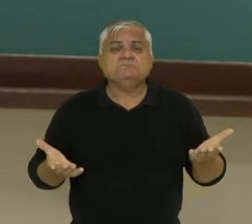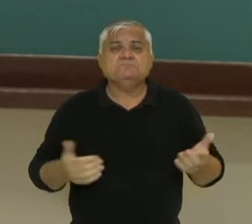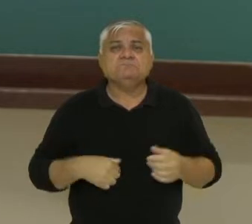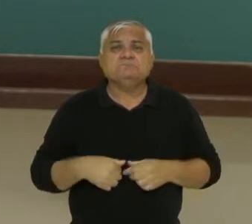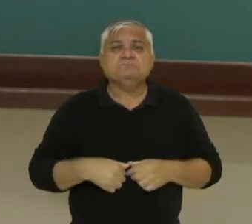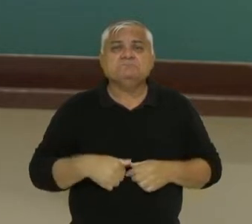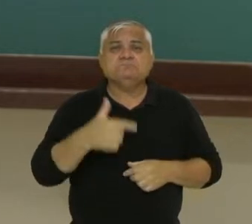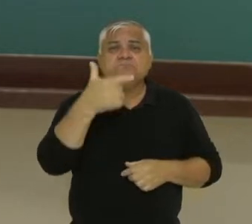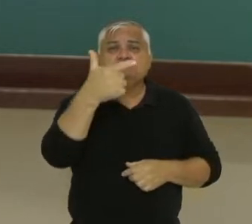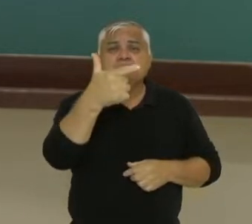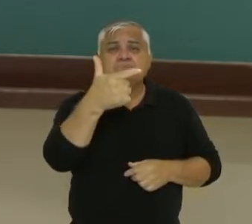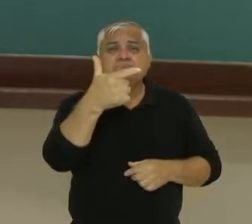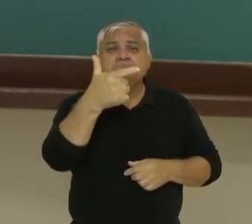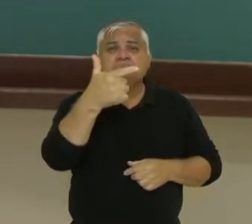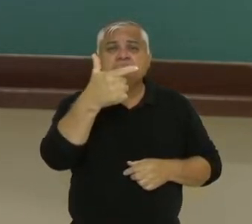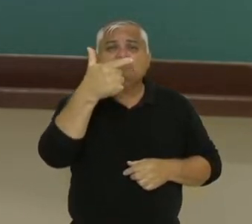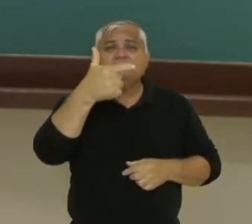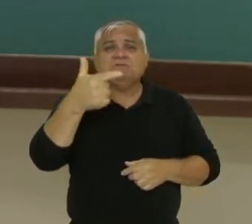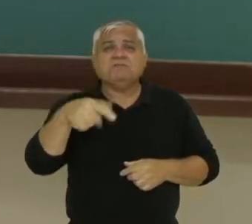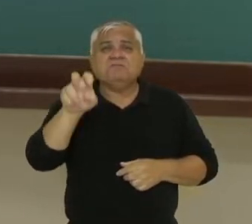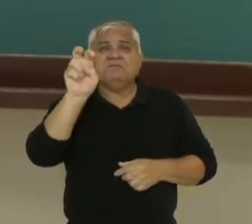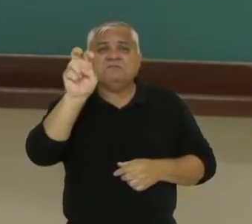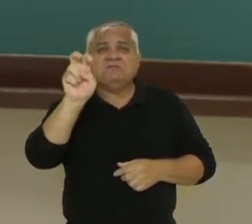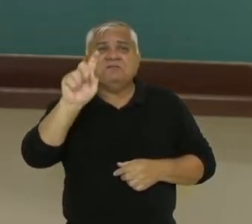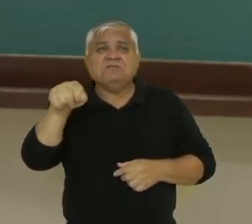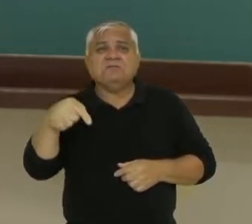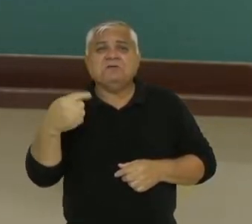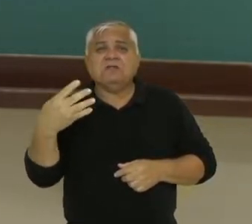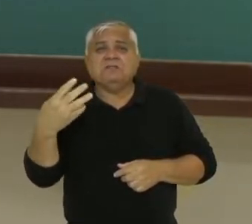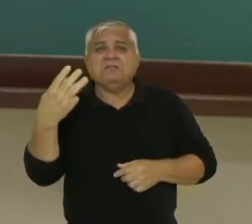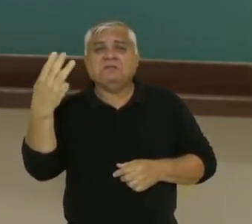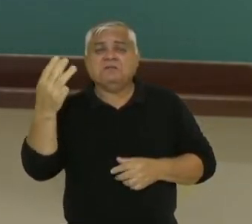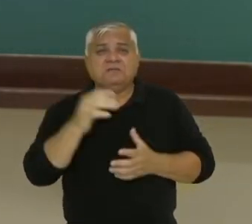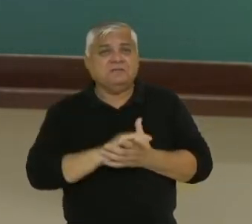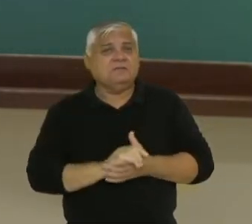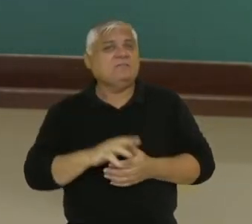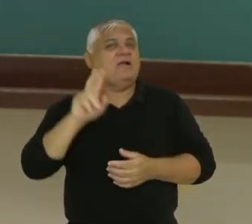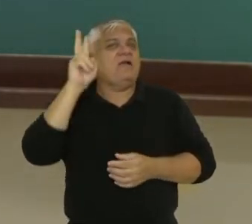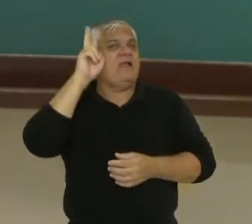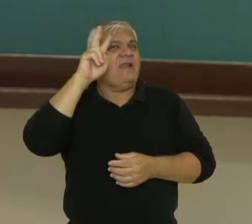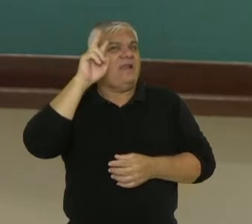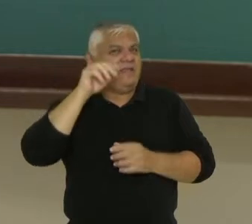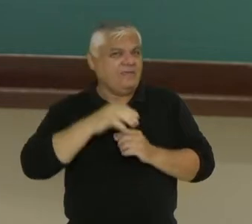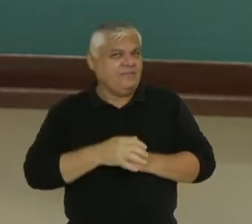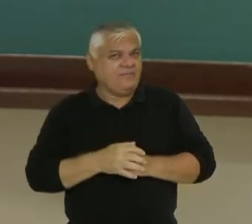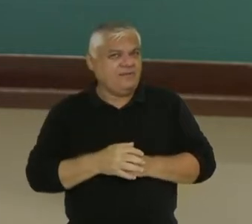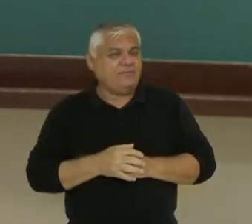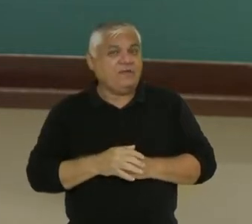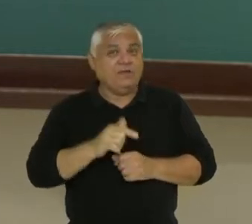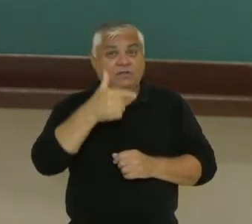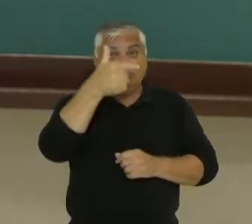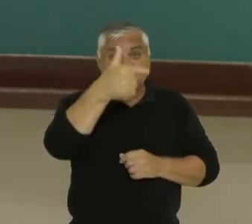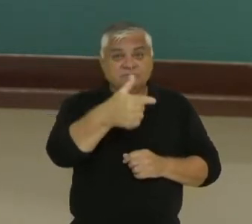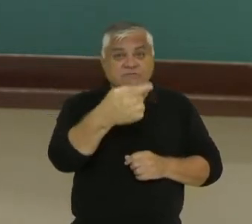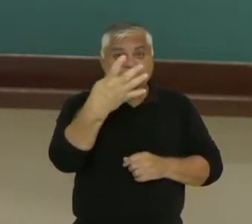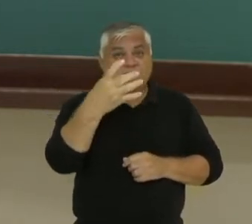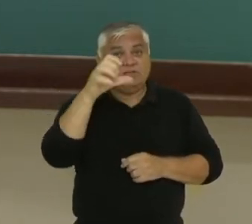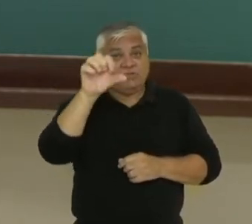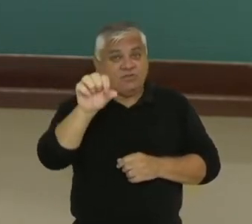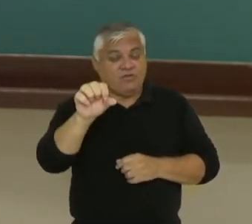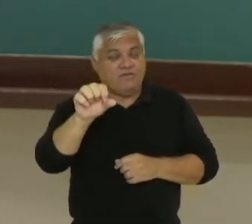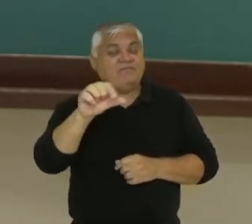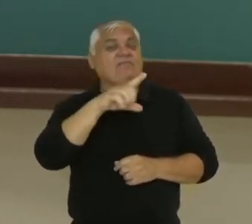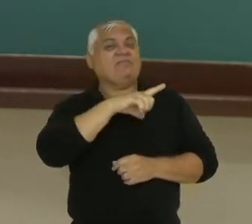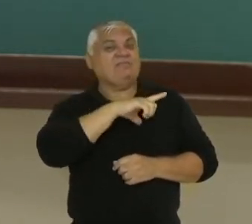R$ 25,43. Só que nós vamos ter que lembrar que essa rentabilidade, uma parte